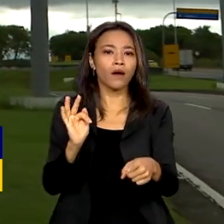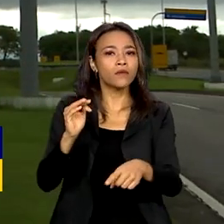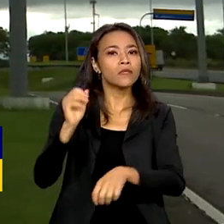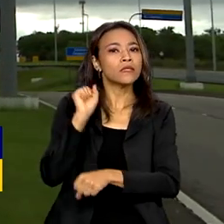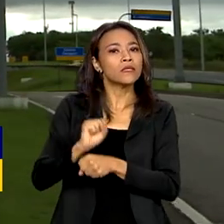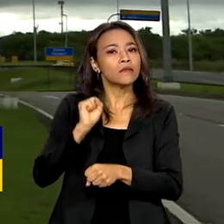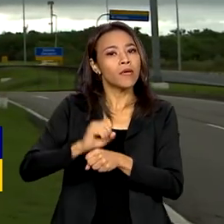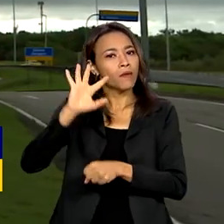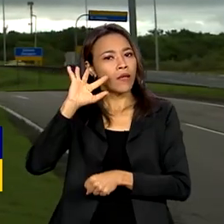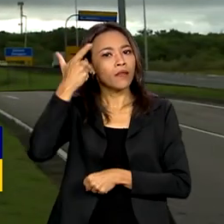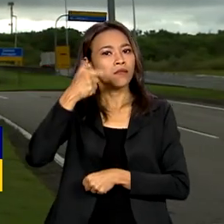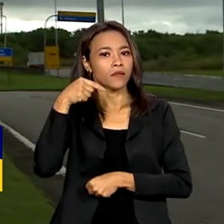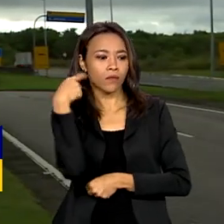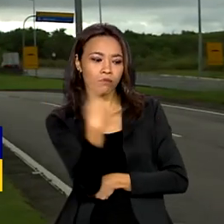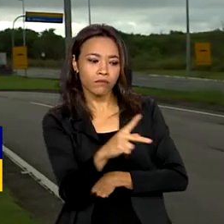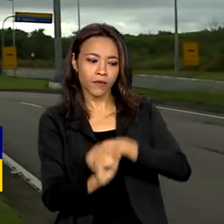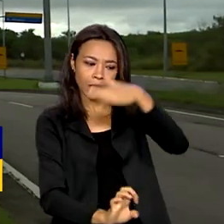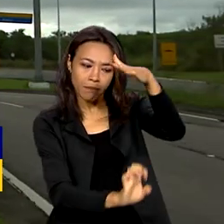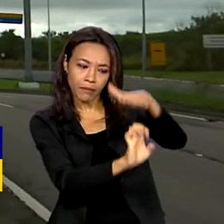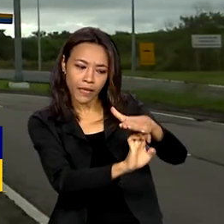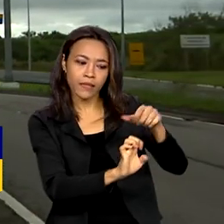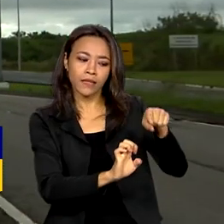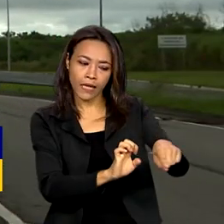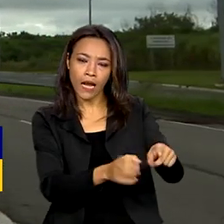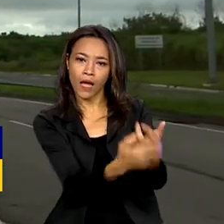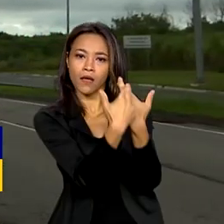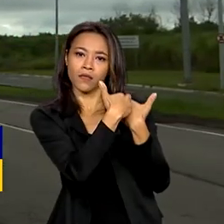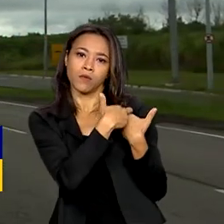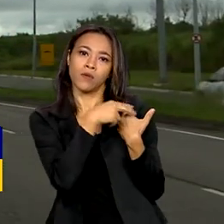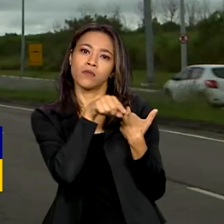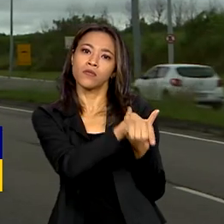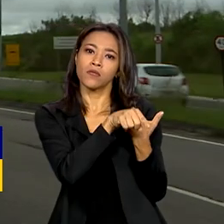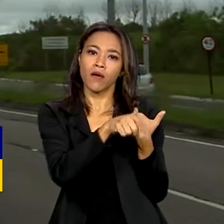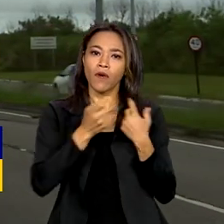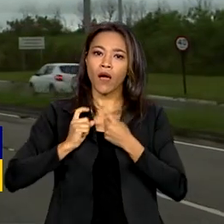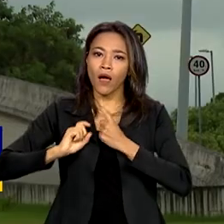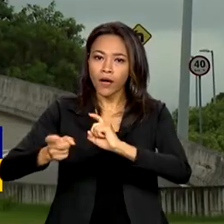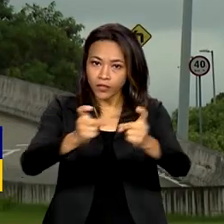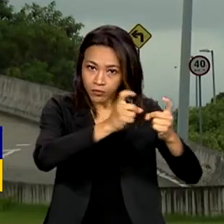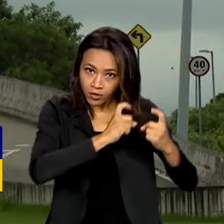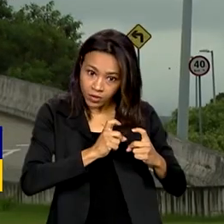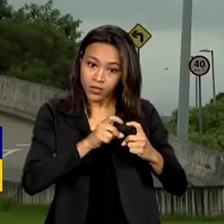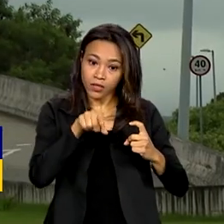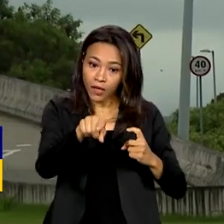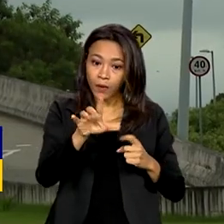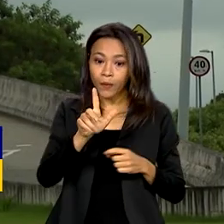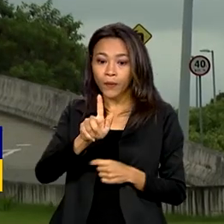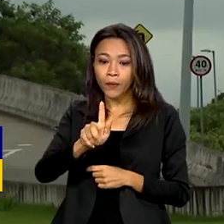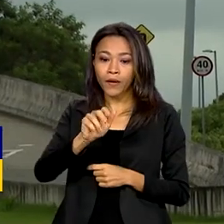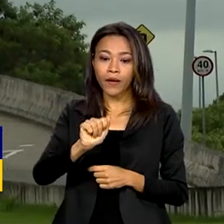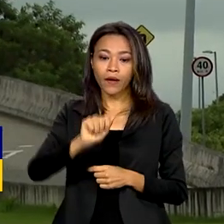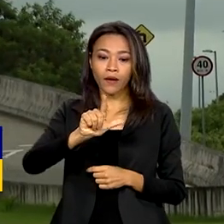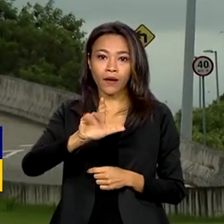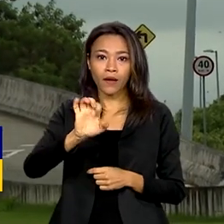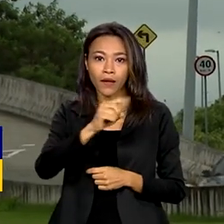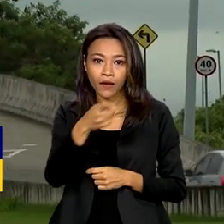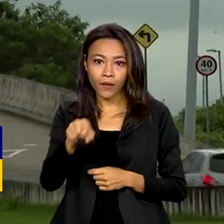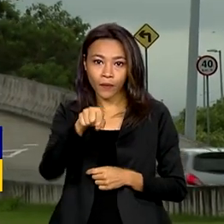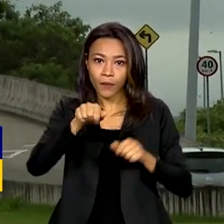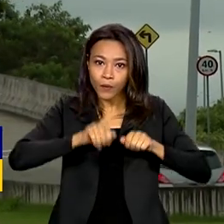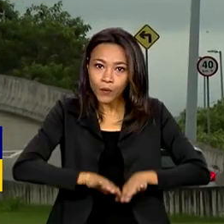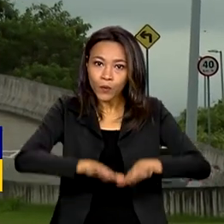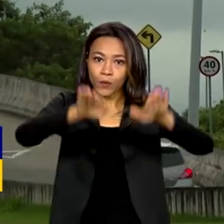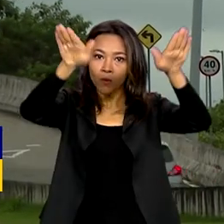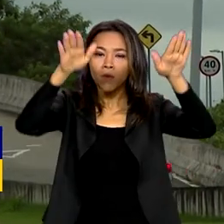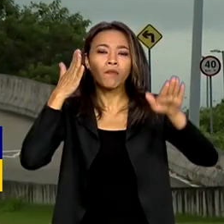da empresa Changi, que detém o direito de administrar o aeroporto Antônio Carlos Jobim, o Galeão, no Rio de Janeiro, para